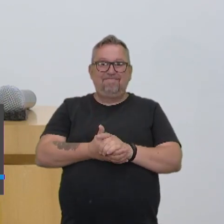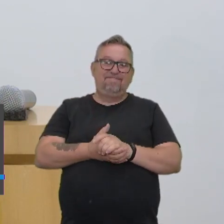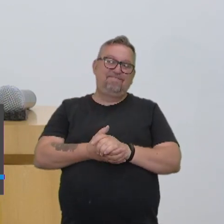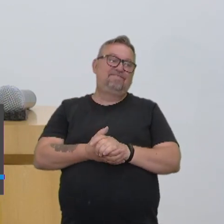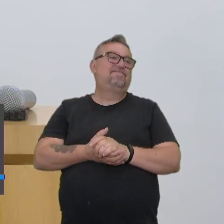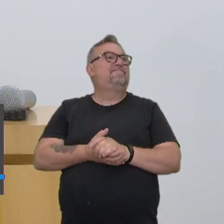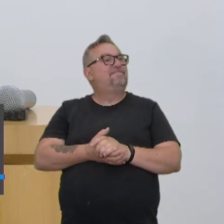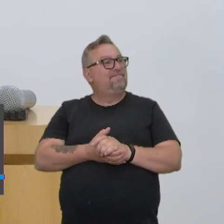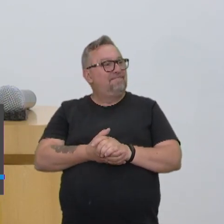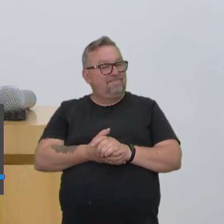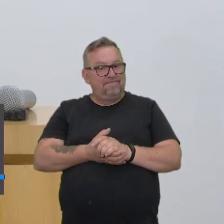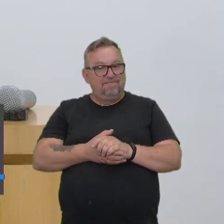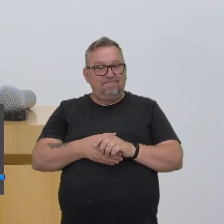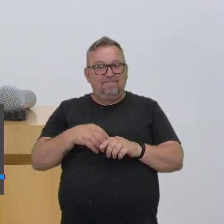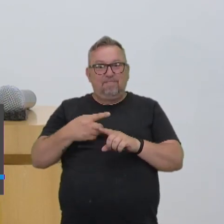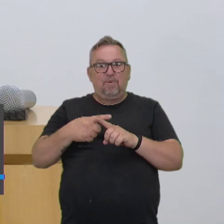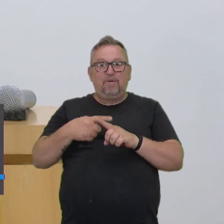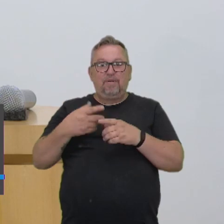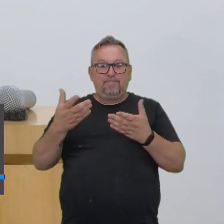por que a gente criou?